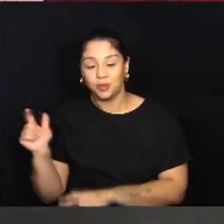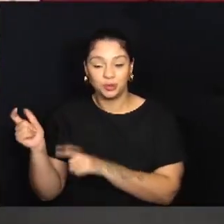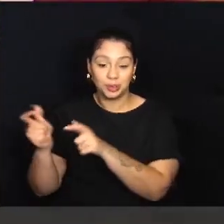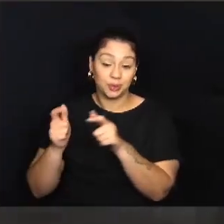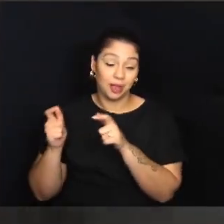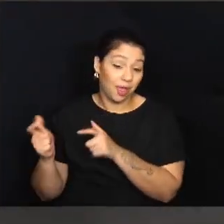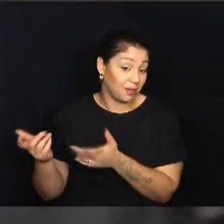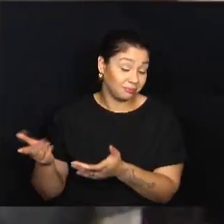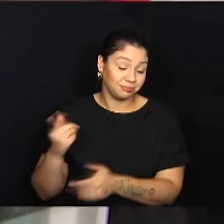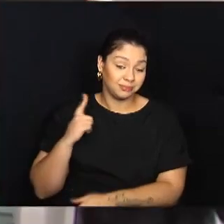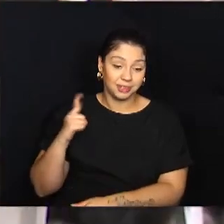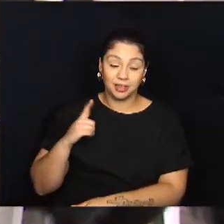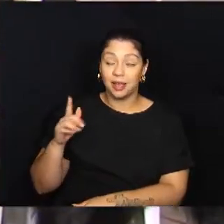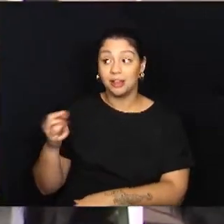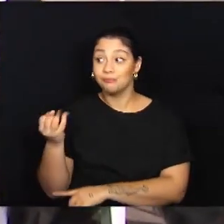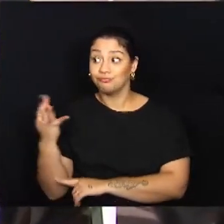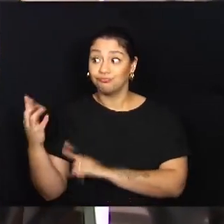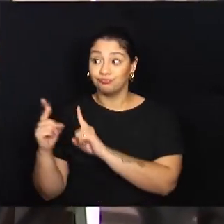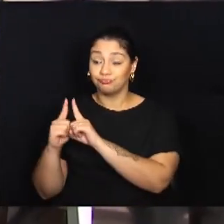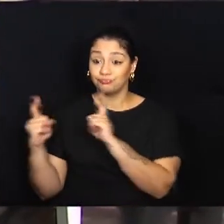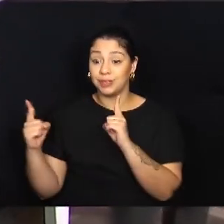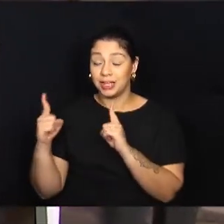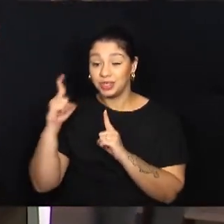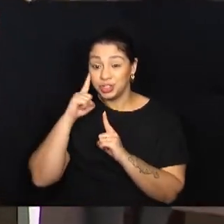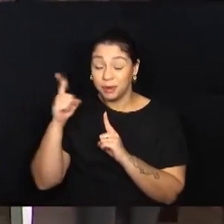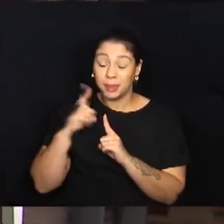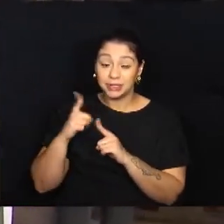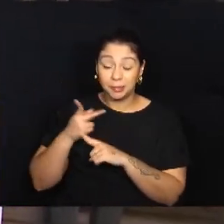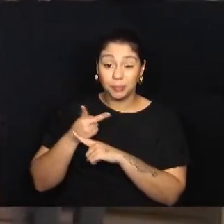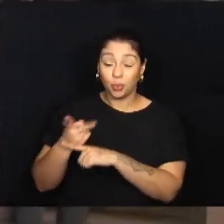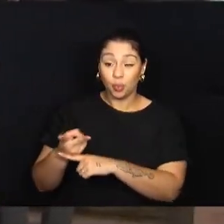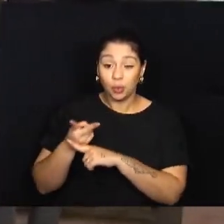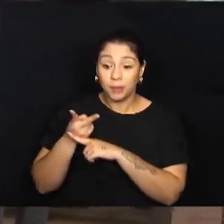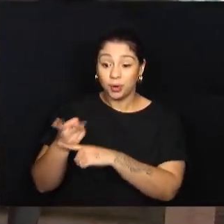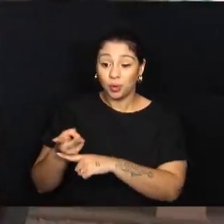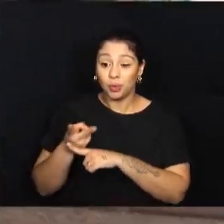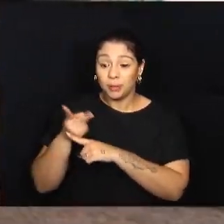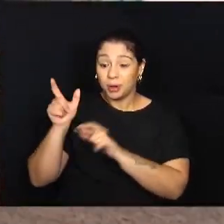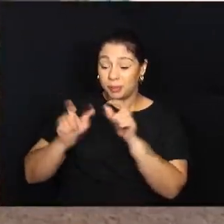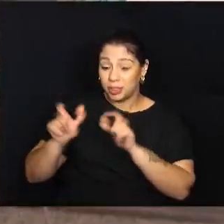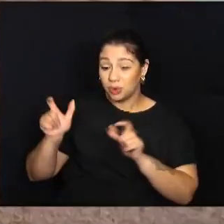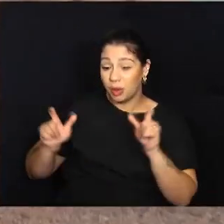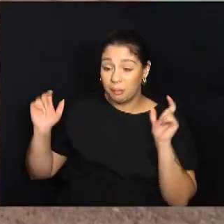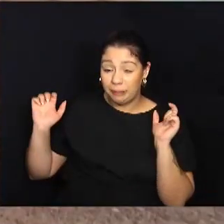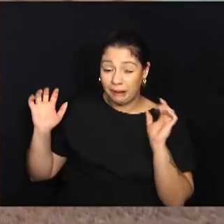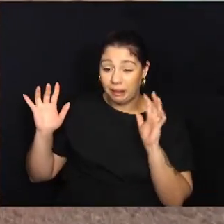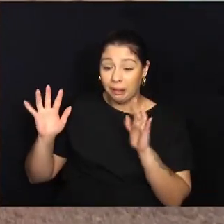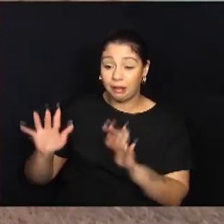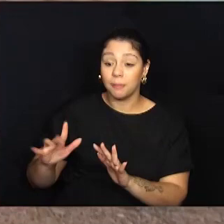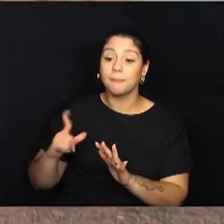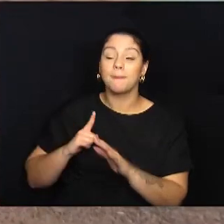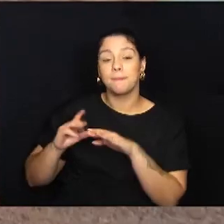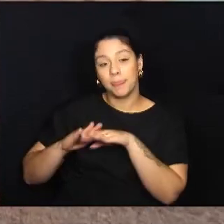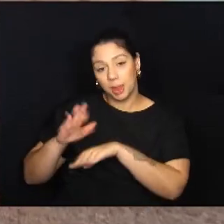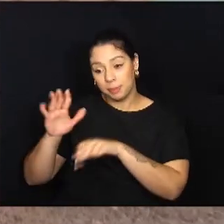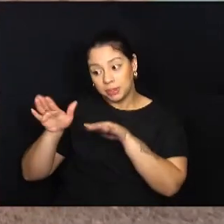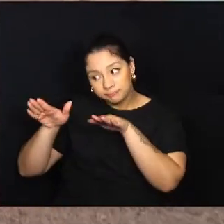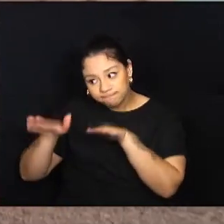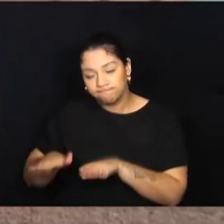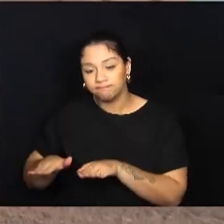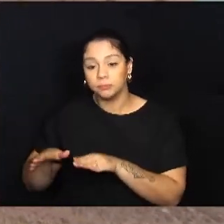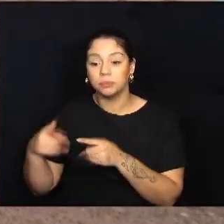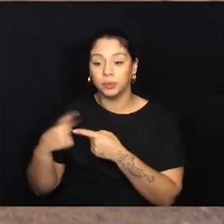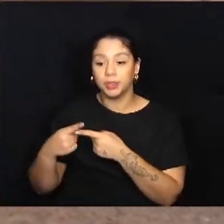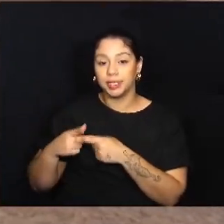faz uma estimativa de 30 dias, mas a procura é tão grande naquela região que a gente segura mais um pouquinho o serviço ali, porque está